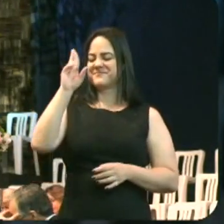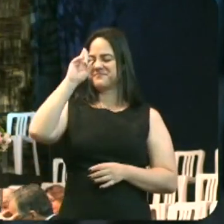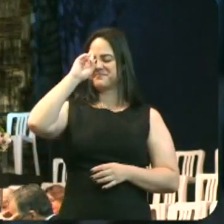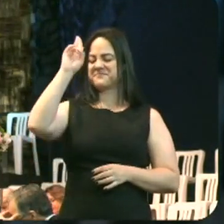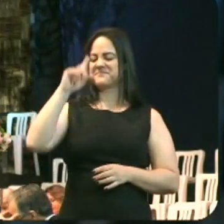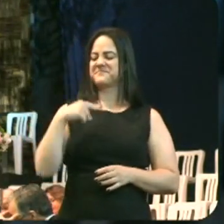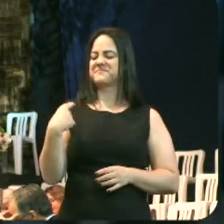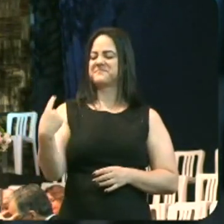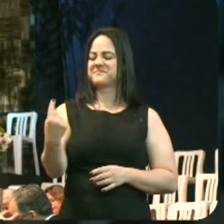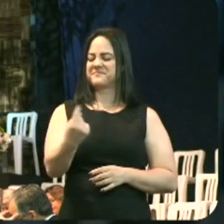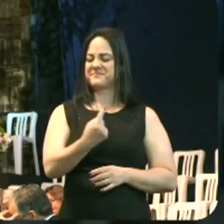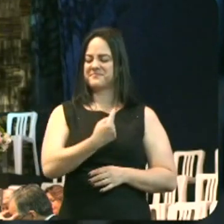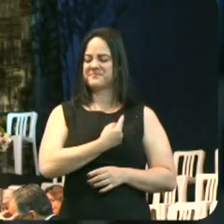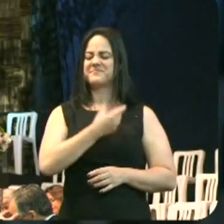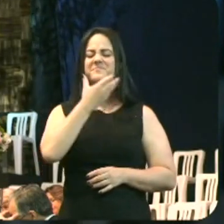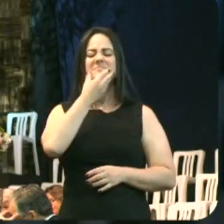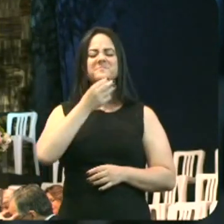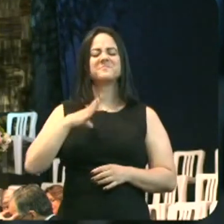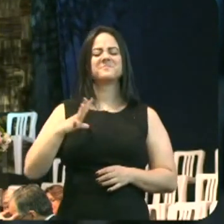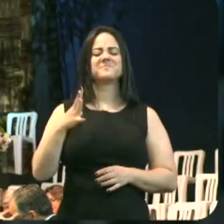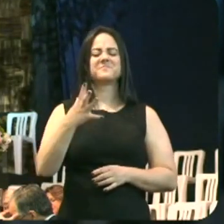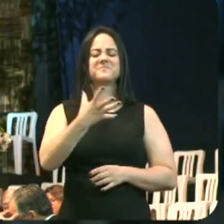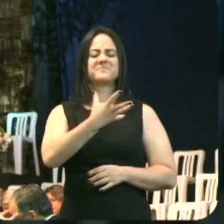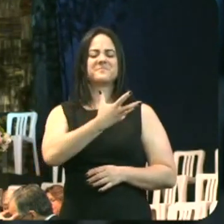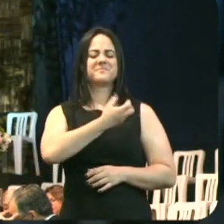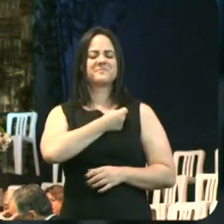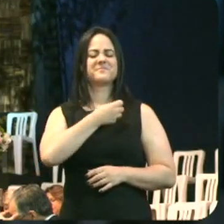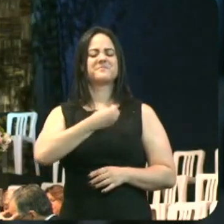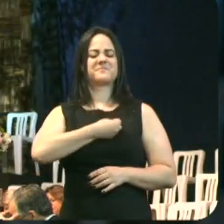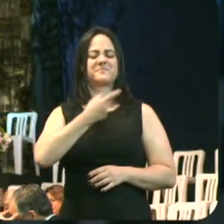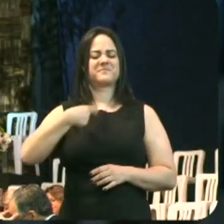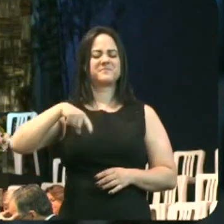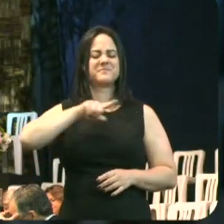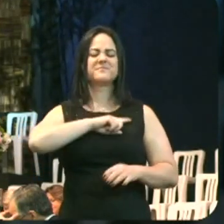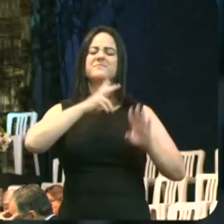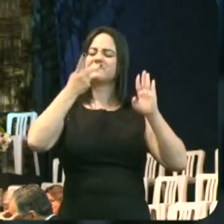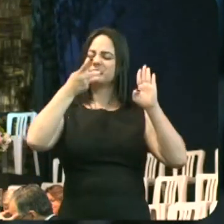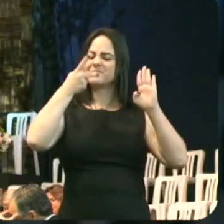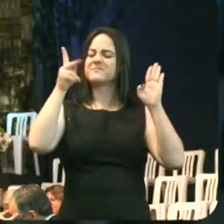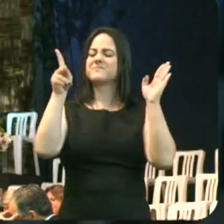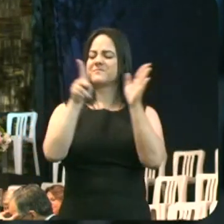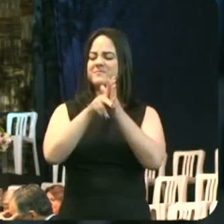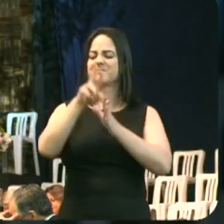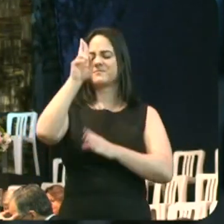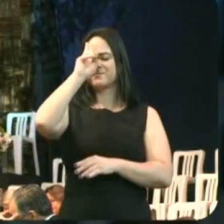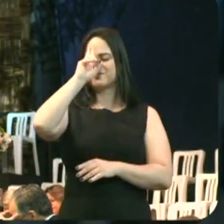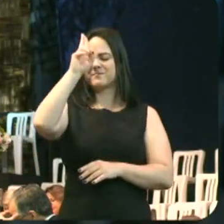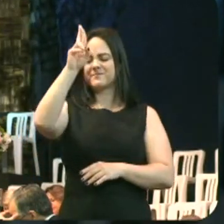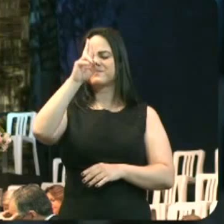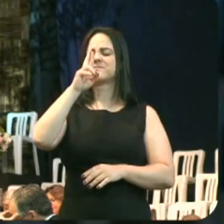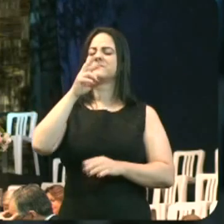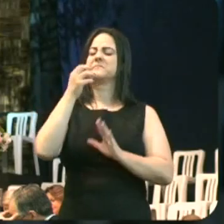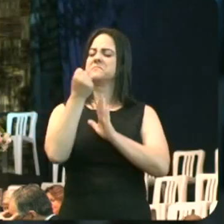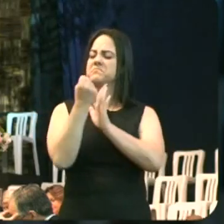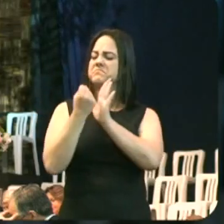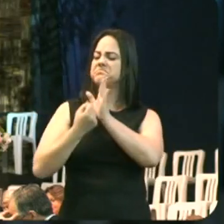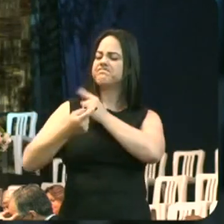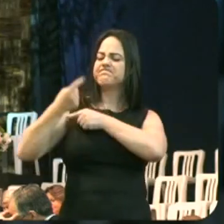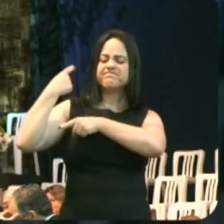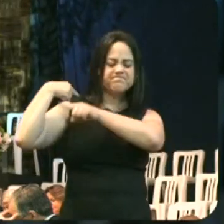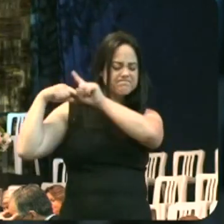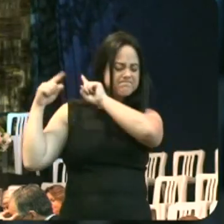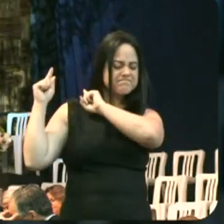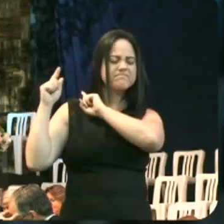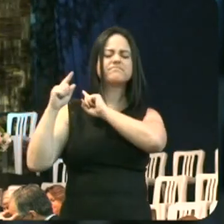nosso, Redentor da nossa vida, promessa do Senhor séculos antes, que